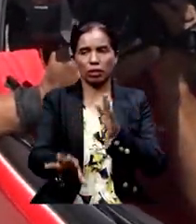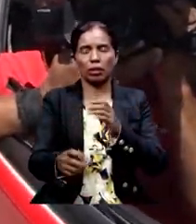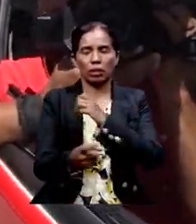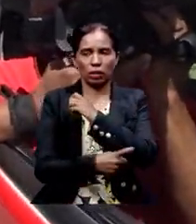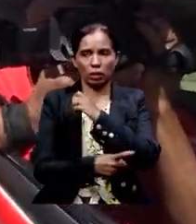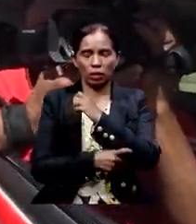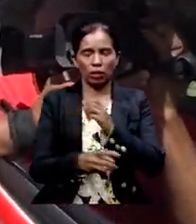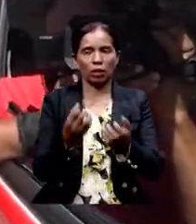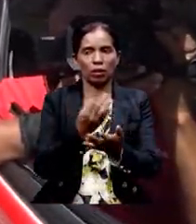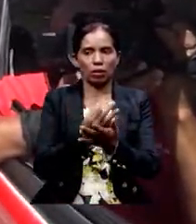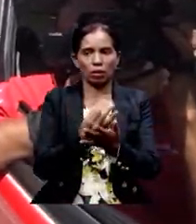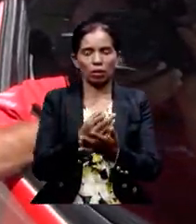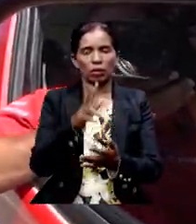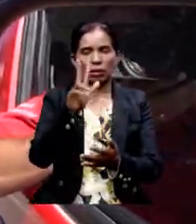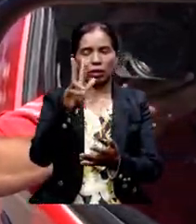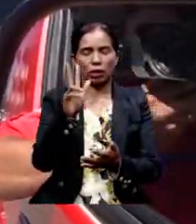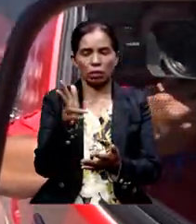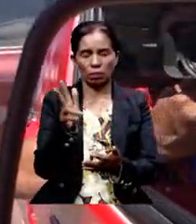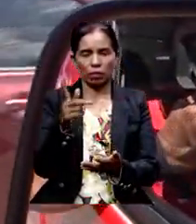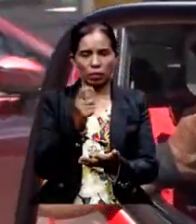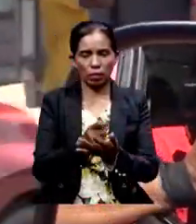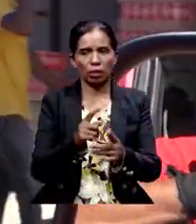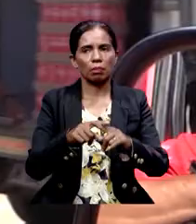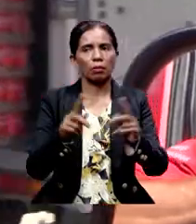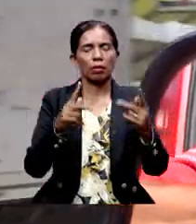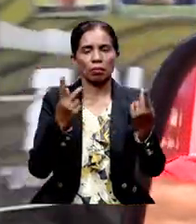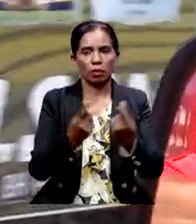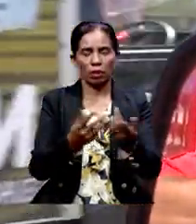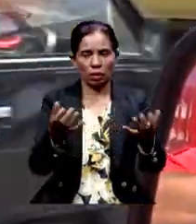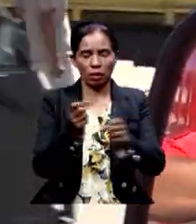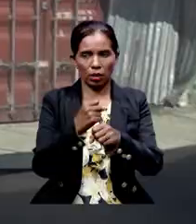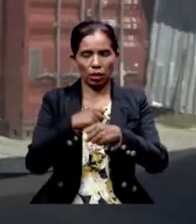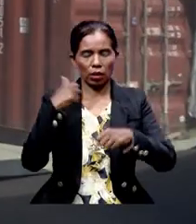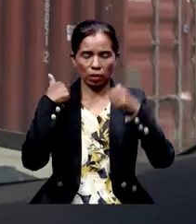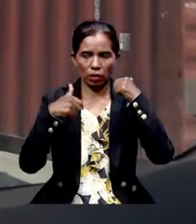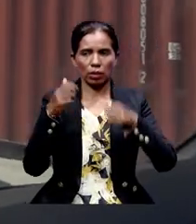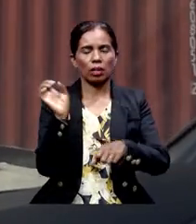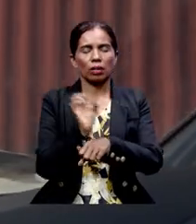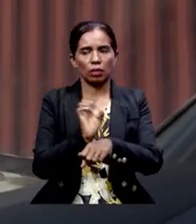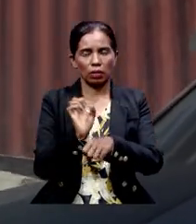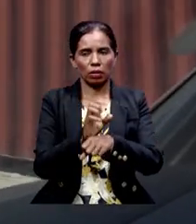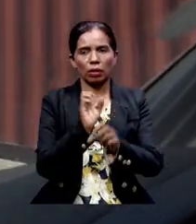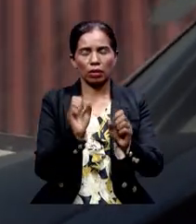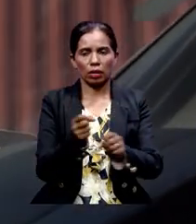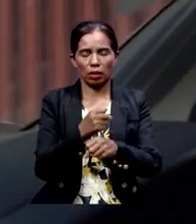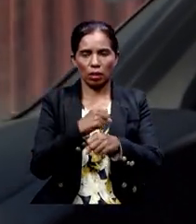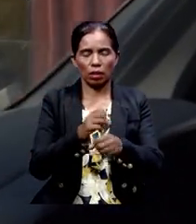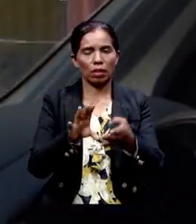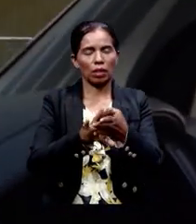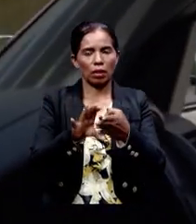sansan homontanti dolari huntorunulu. Mai be empresa nebe makakara kalau atividade ekonomika oioin tinki halul carta